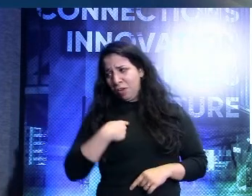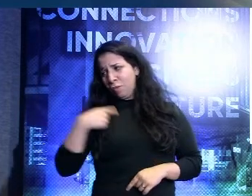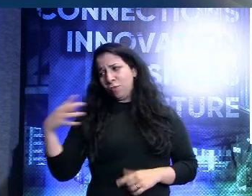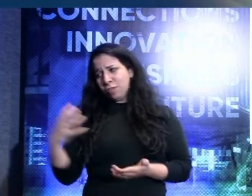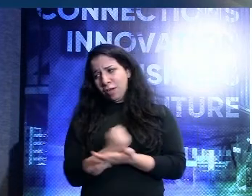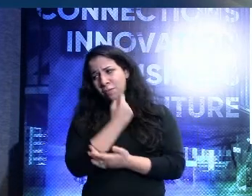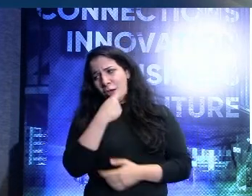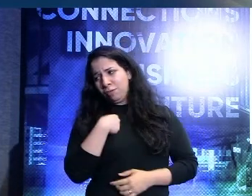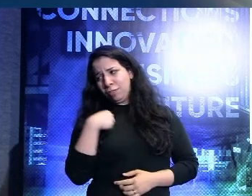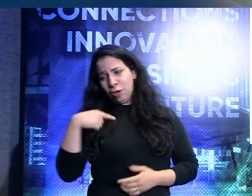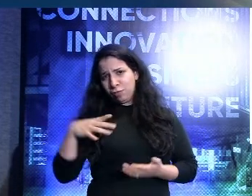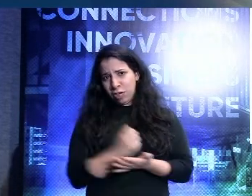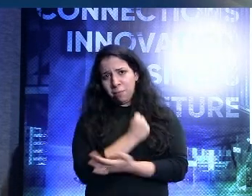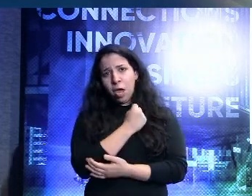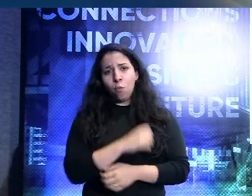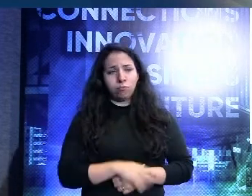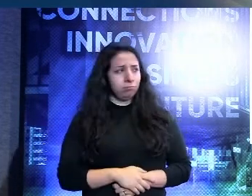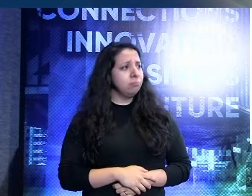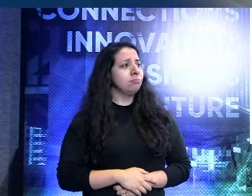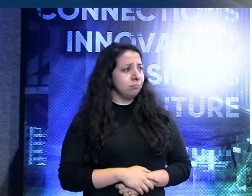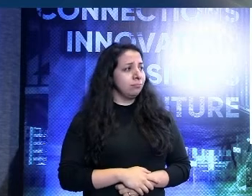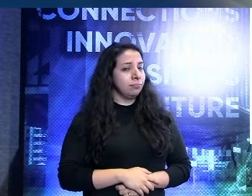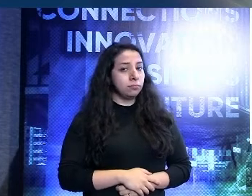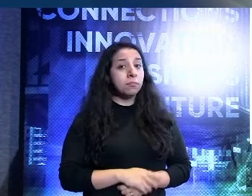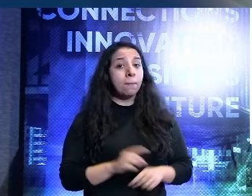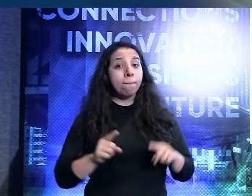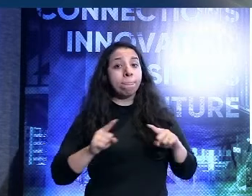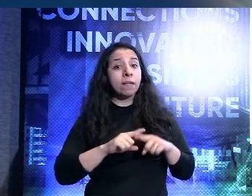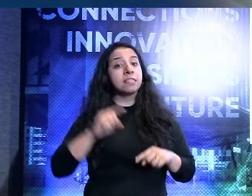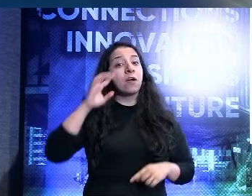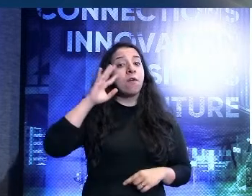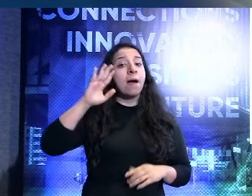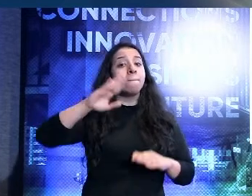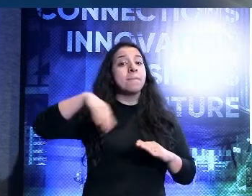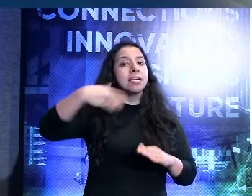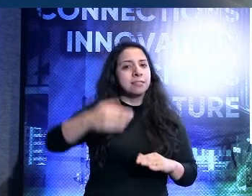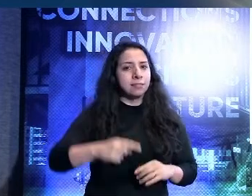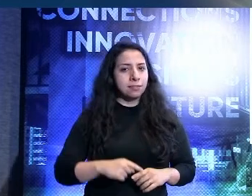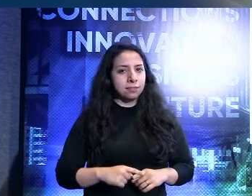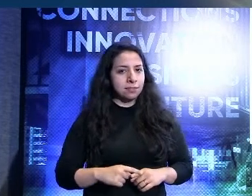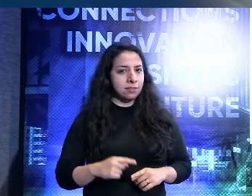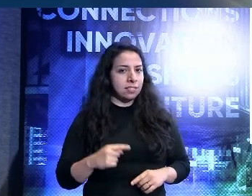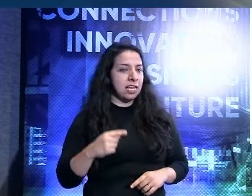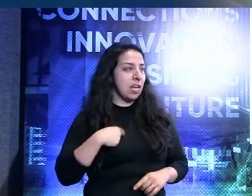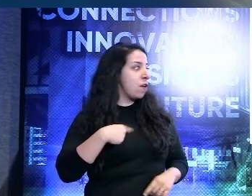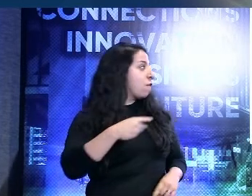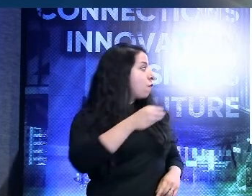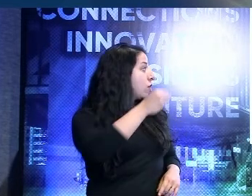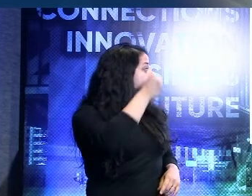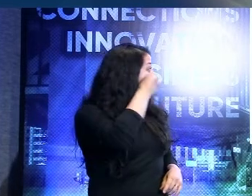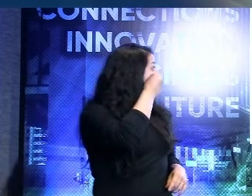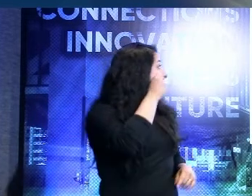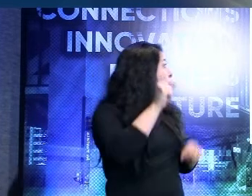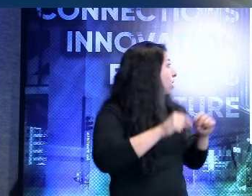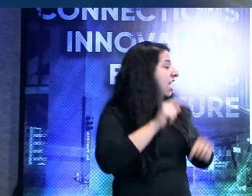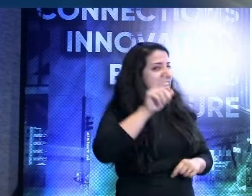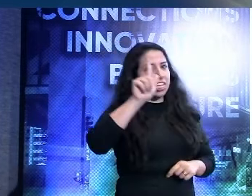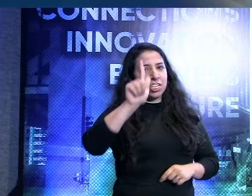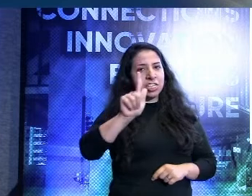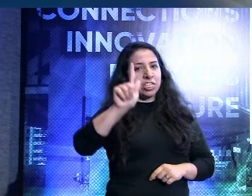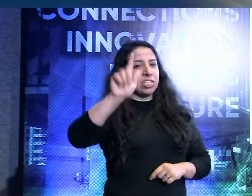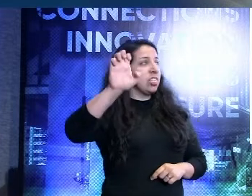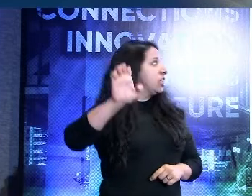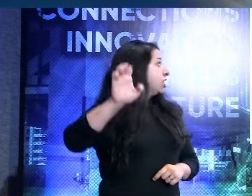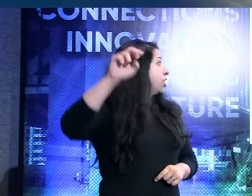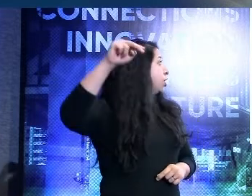bola. Mas aí eu vou além. Eu vou fazer um Genchi Genbutsu, ou seja, vou no estádio